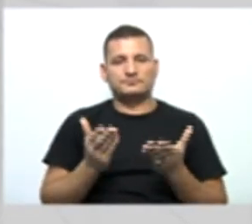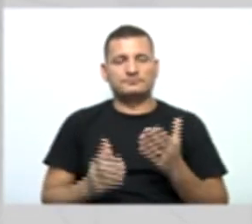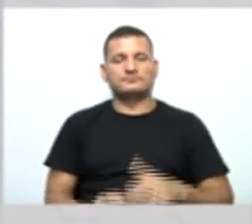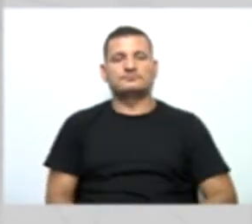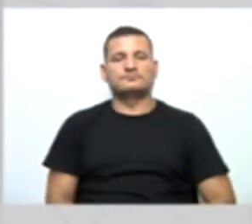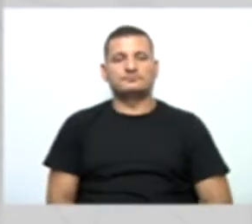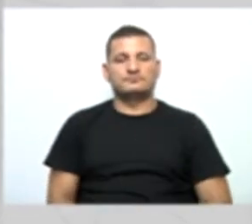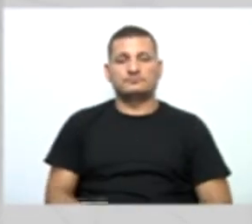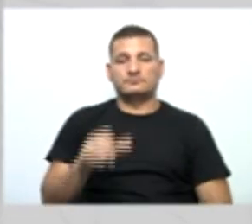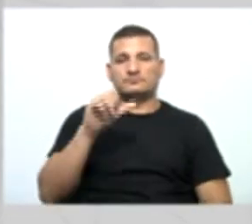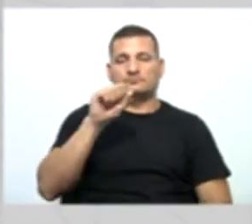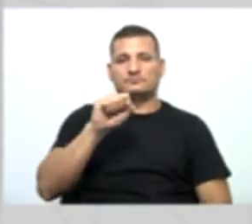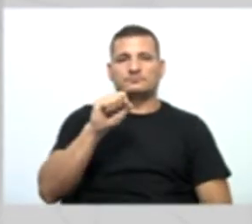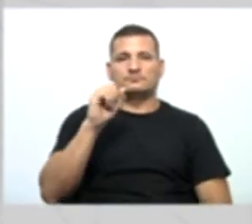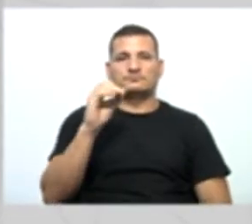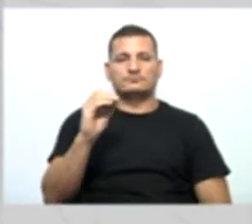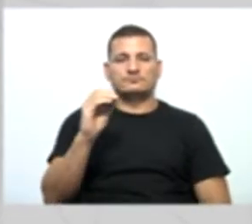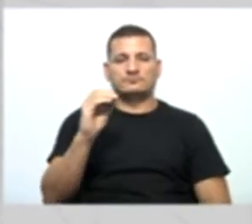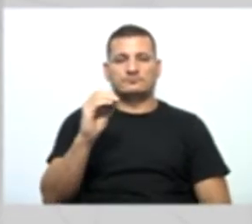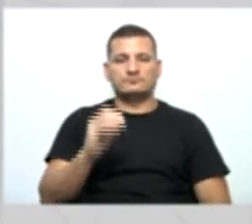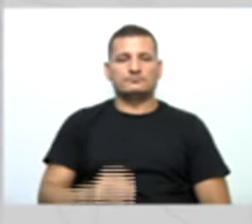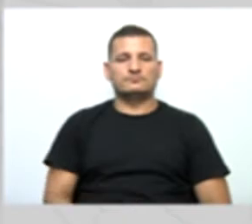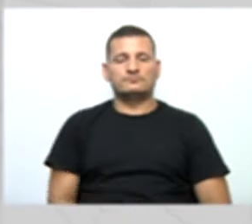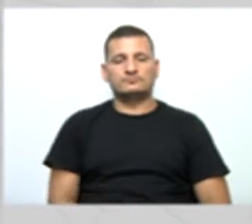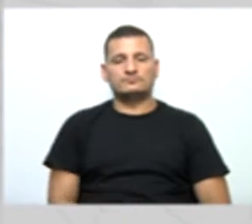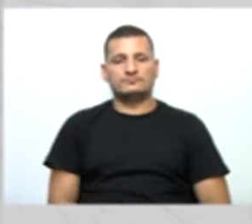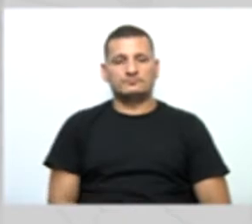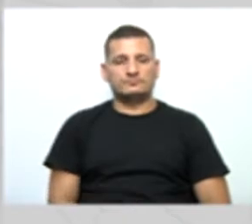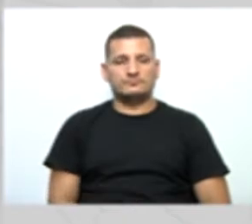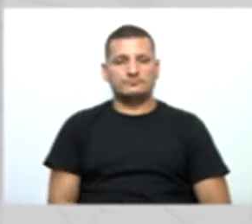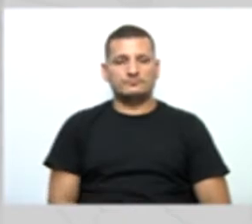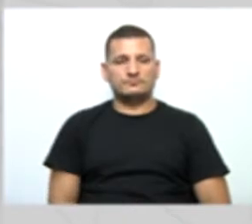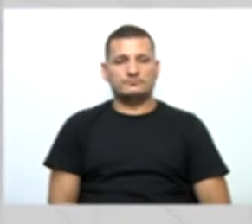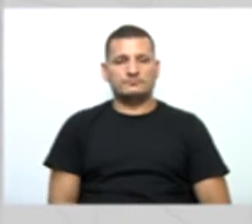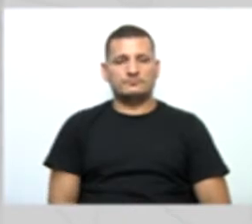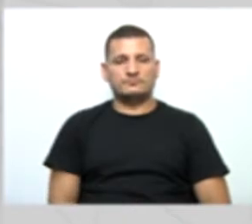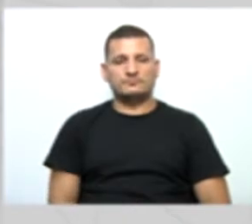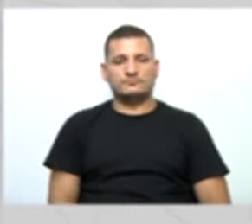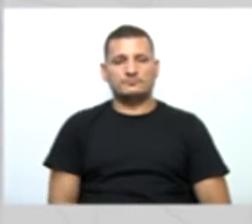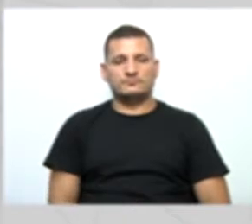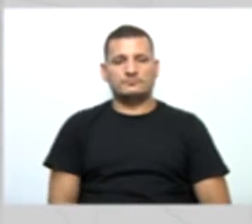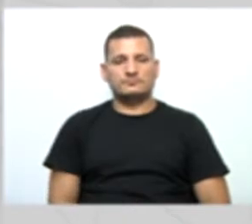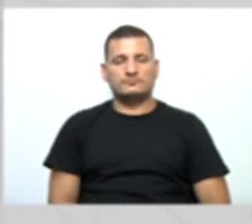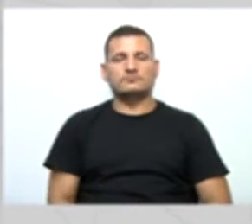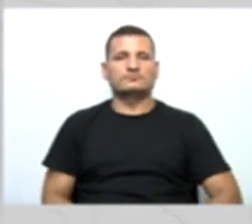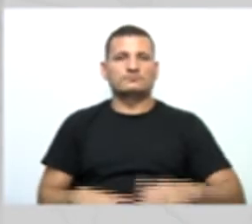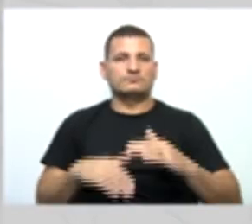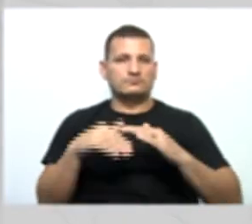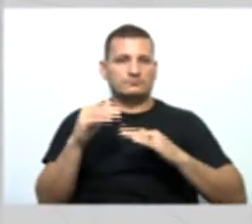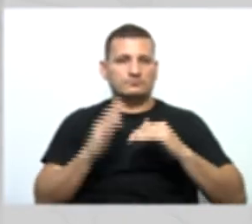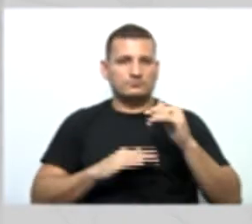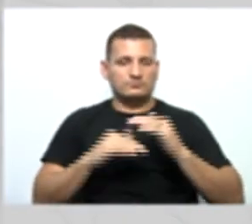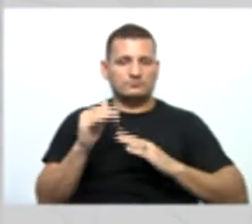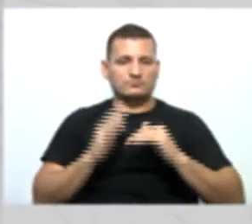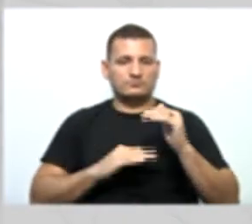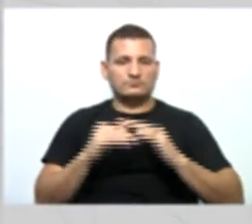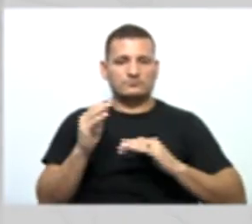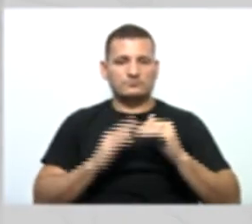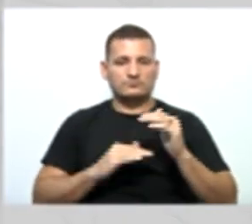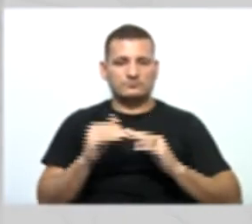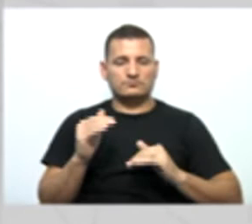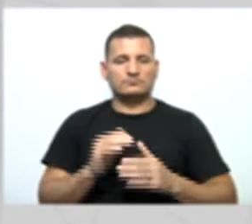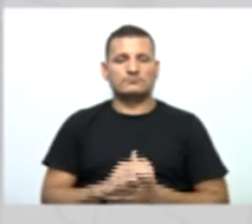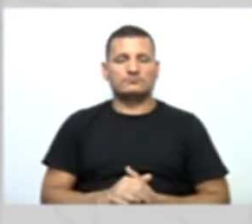pesa 80 quilos. Vamos dizer que a Maria pesa 80 quilos. Profissão. Vamos dizer que a